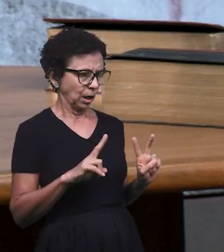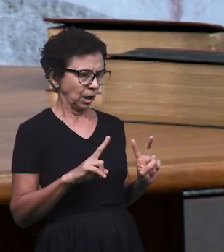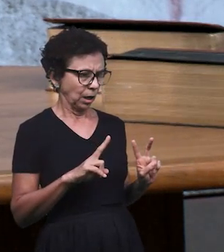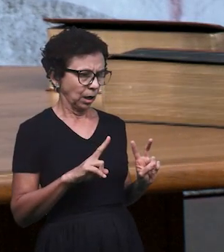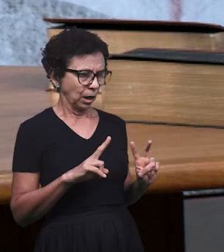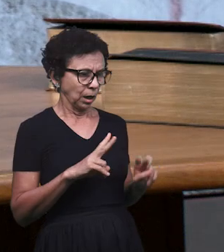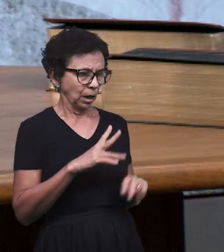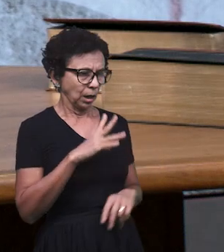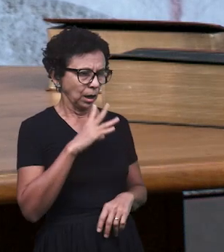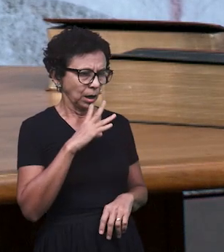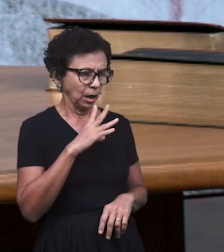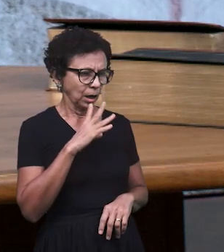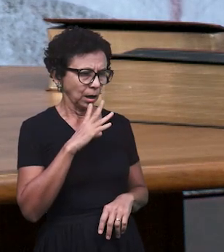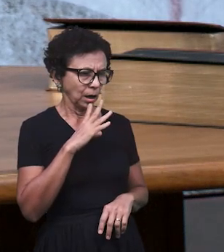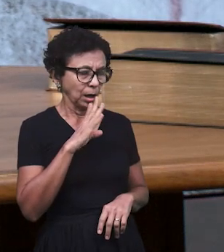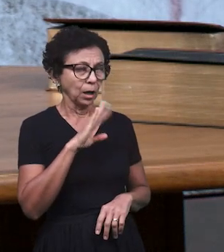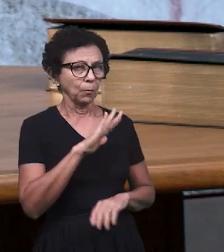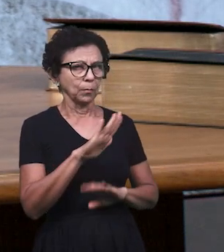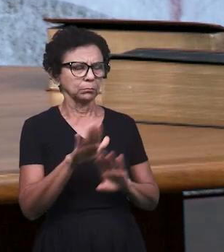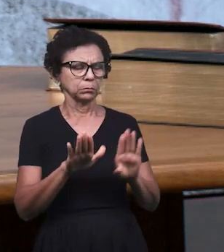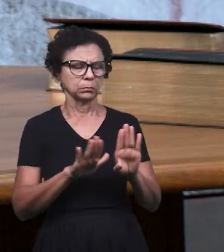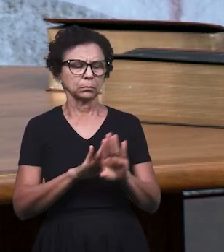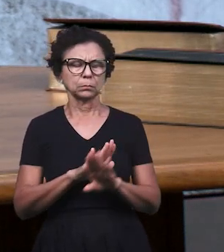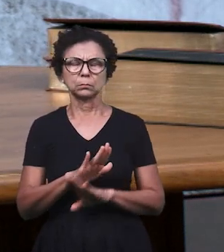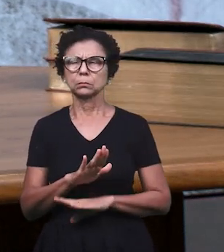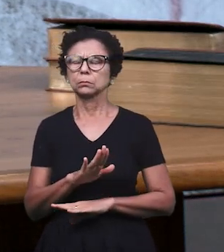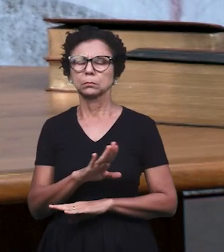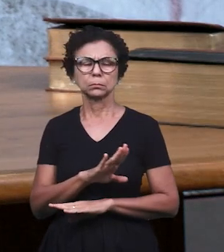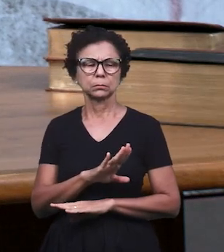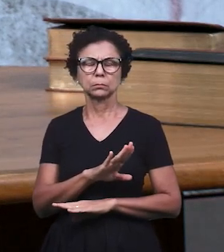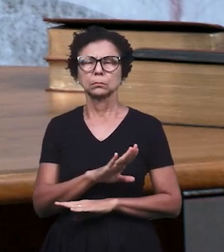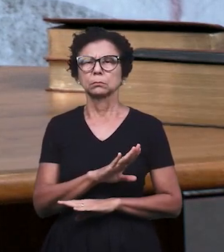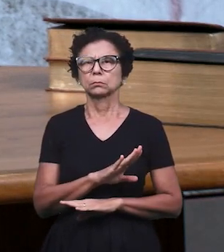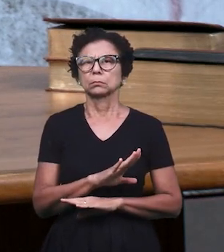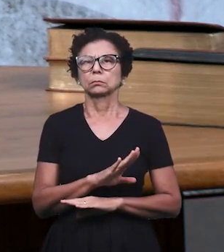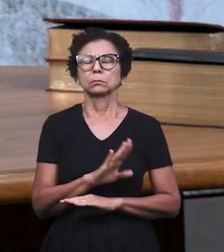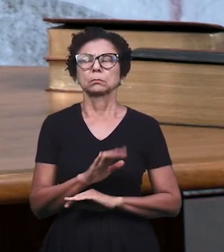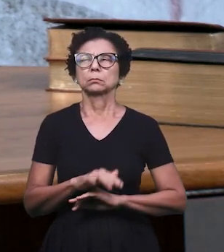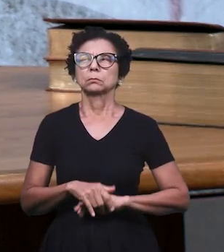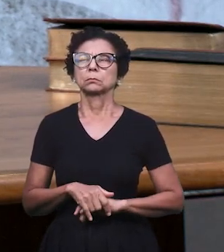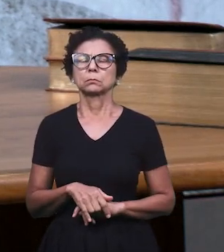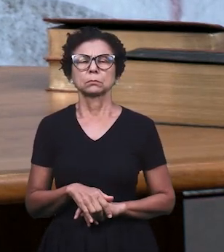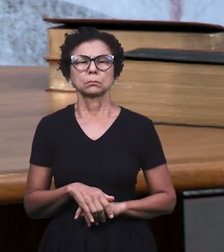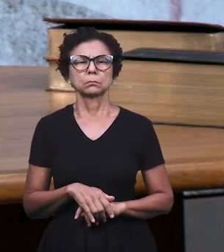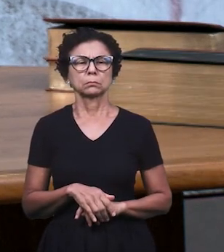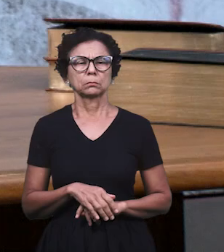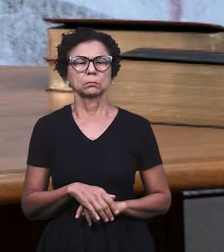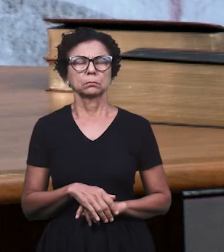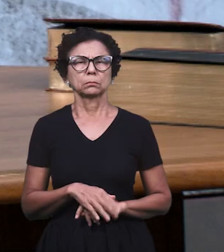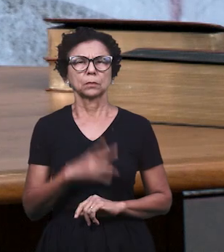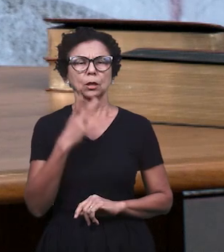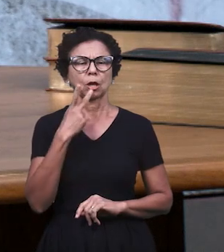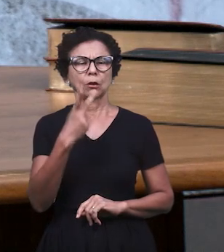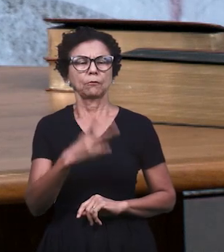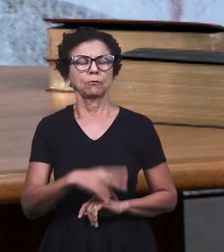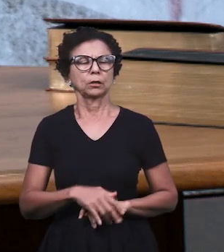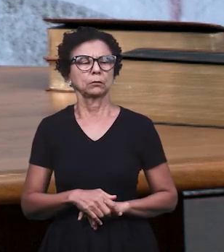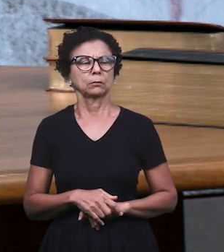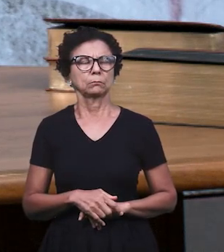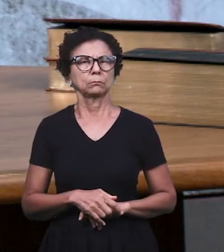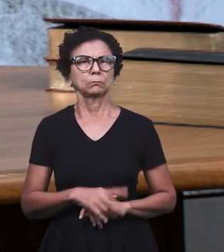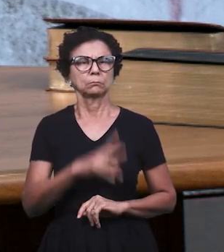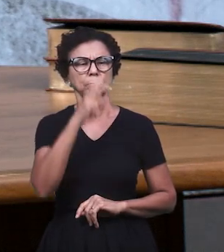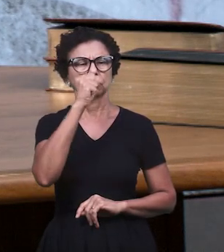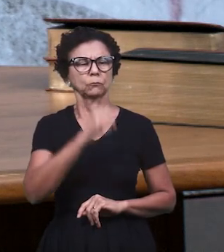mostrou-se estranho para com eles e falou com eles asperamente e disse-lhes: de onde